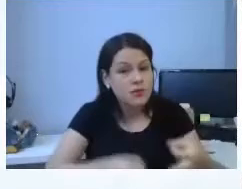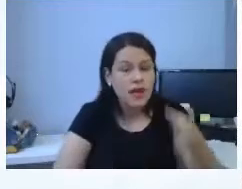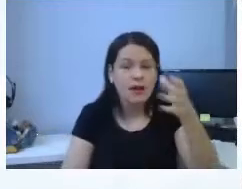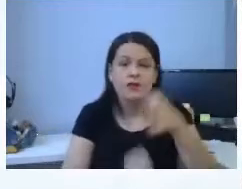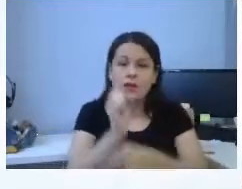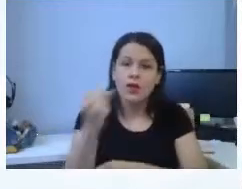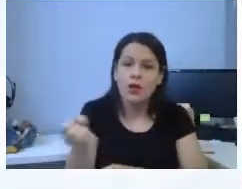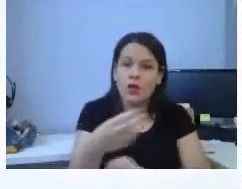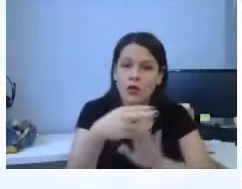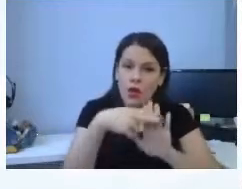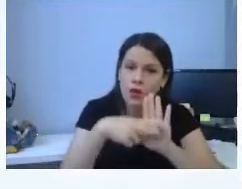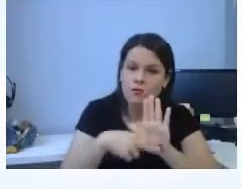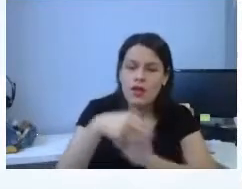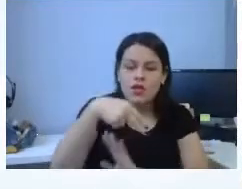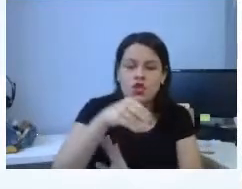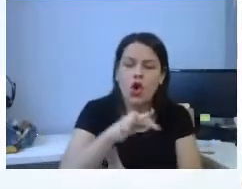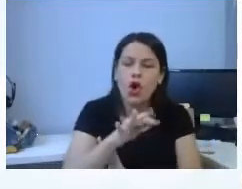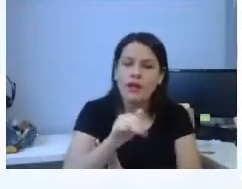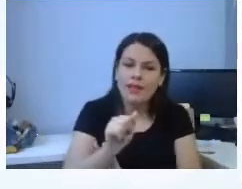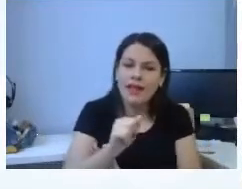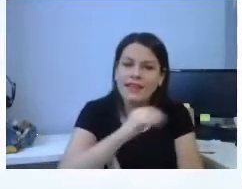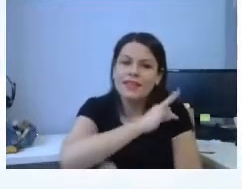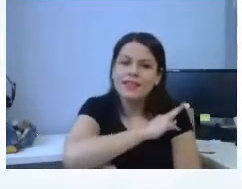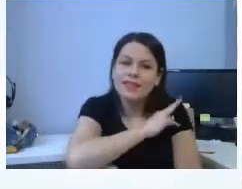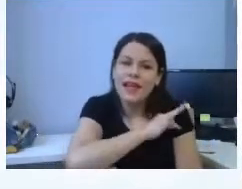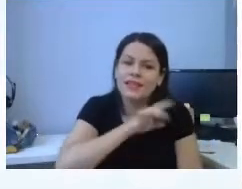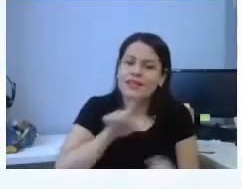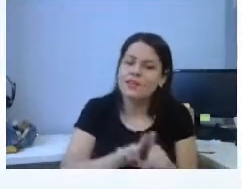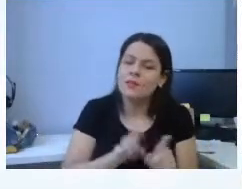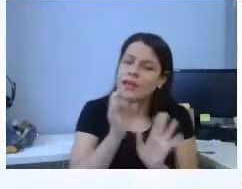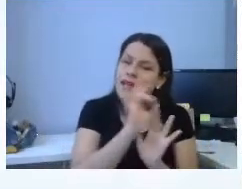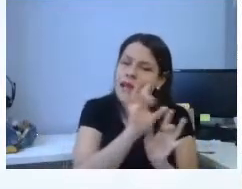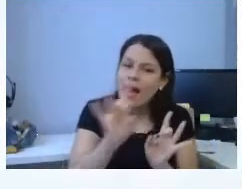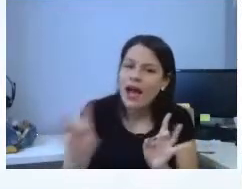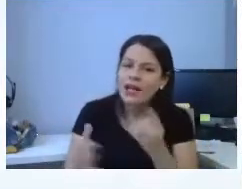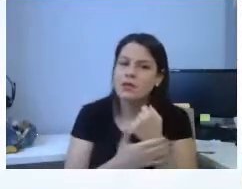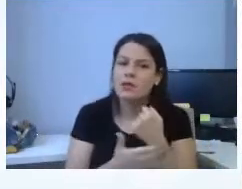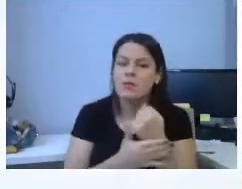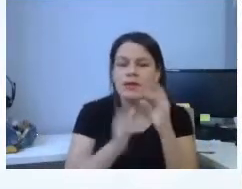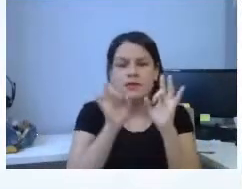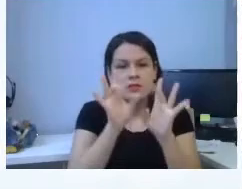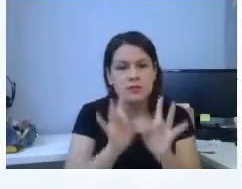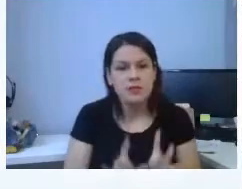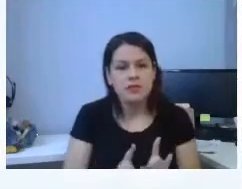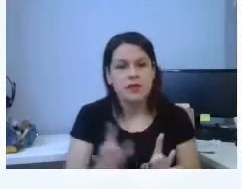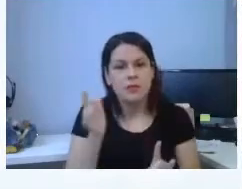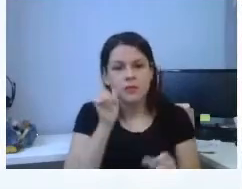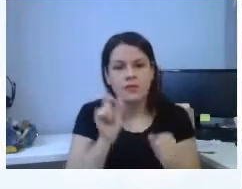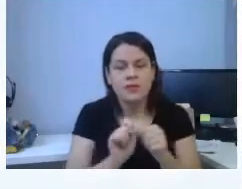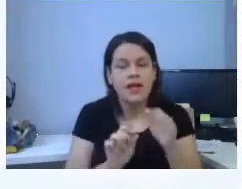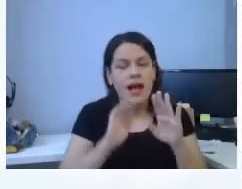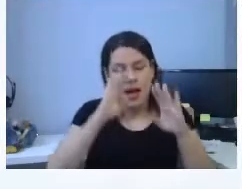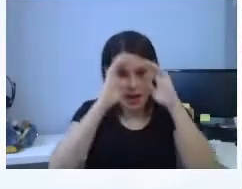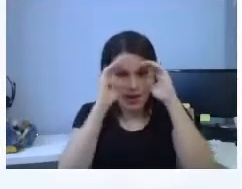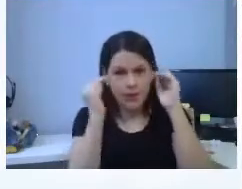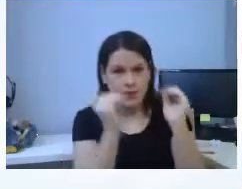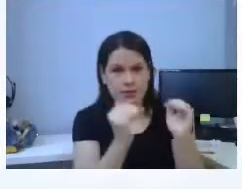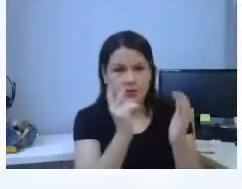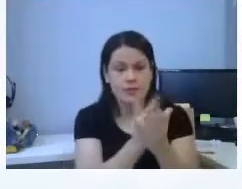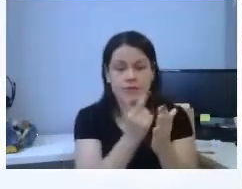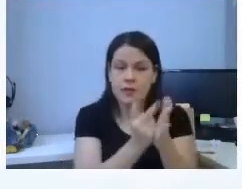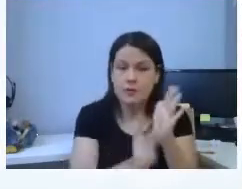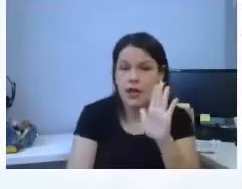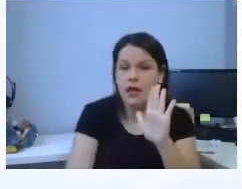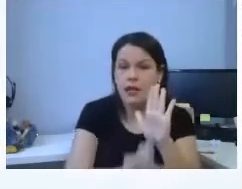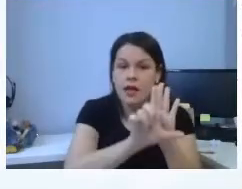lançado as notas técnicas em cada momento que as legislações trabalhistas ou o